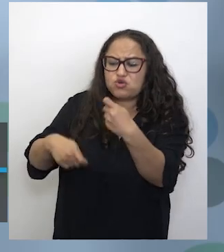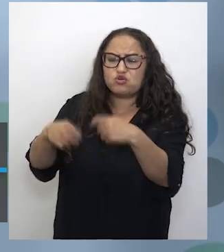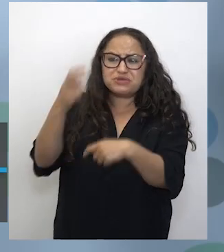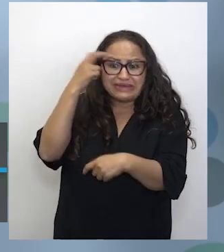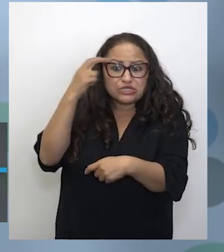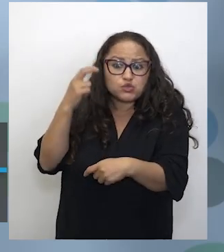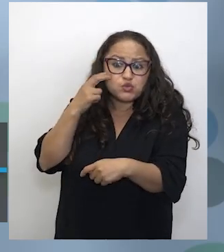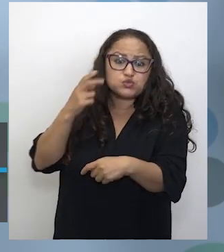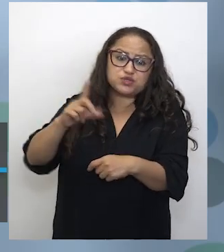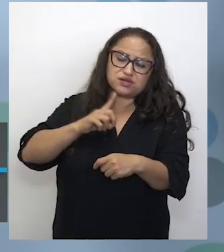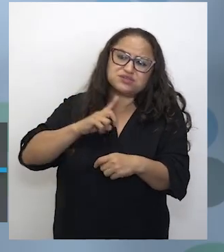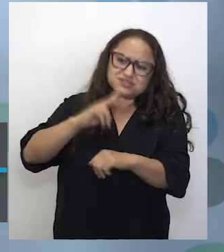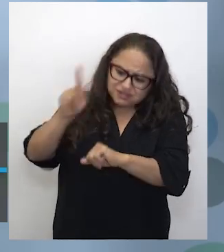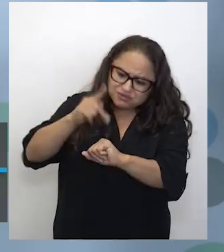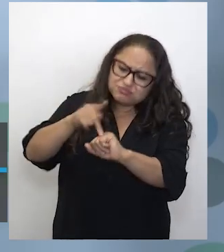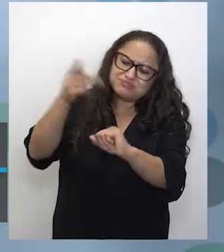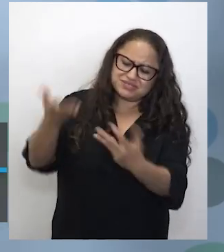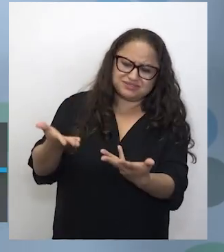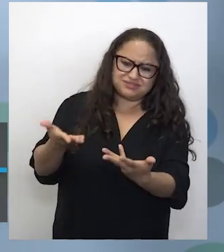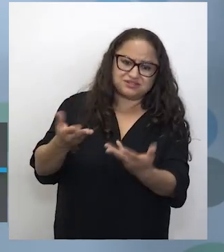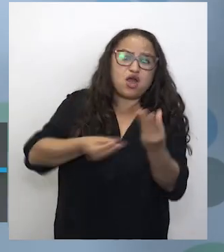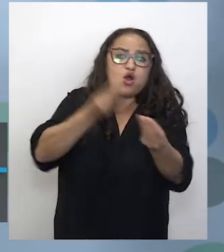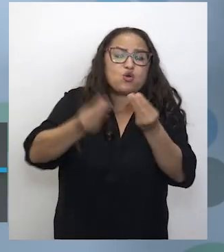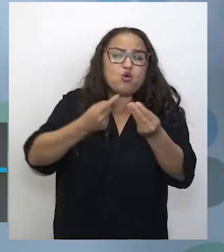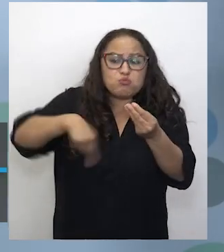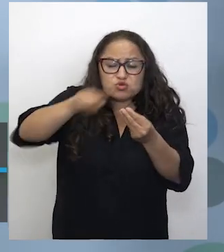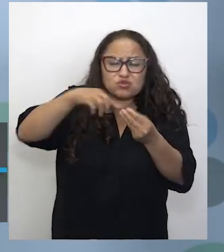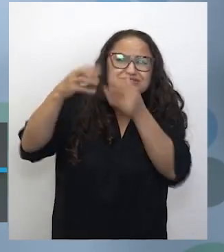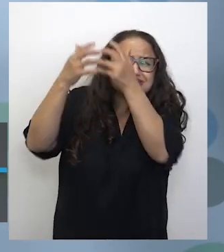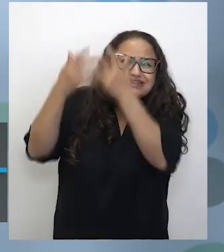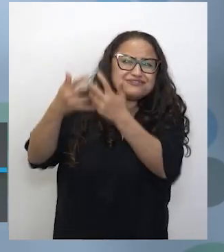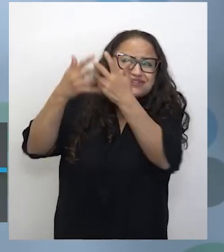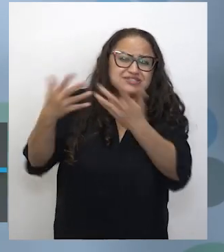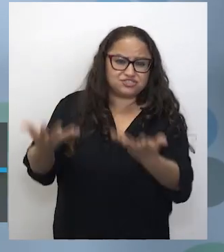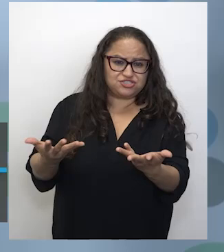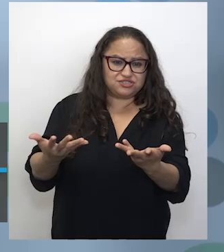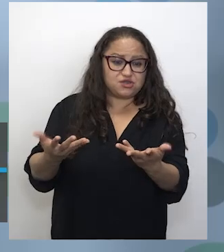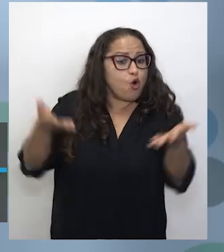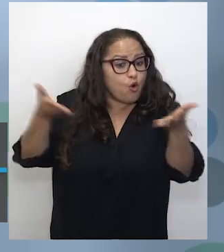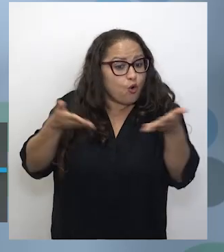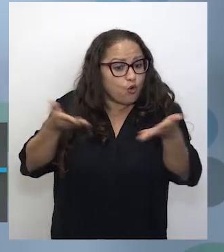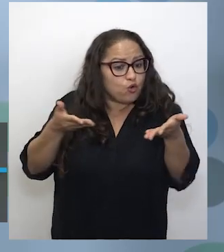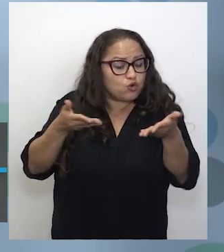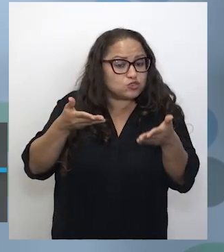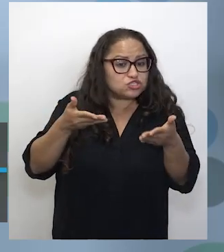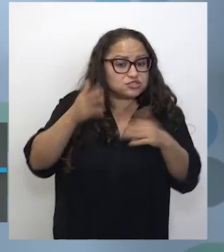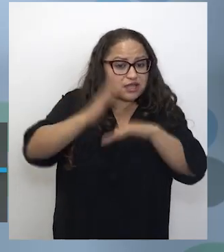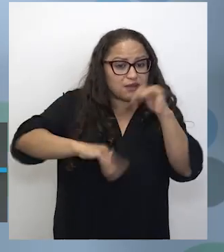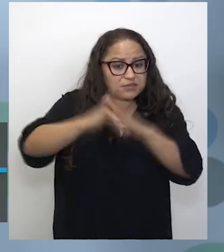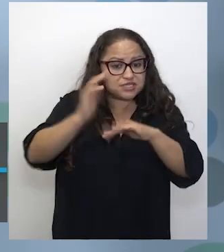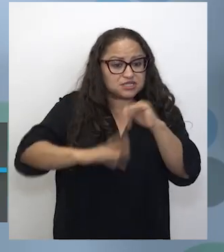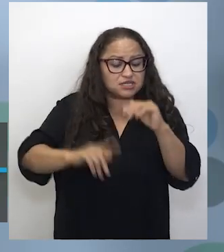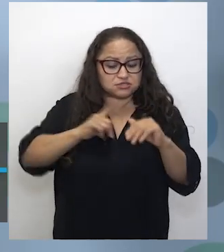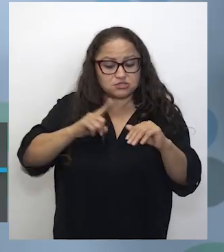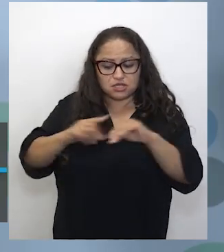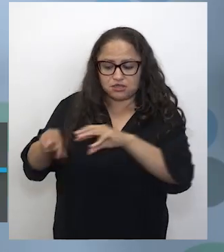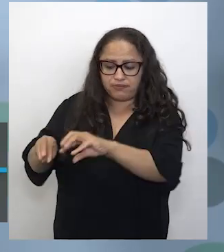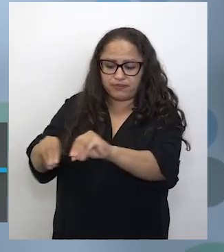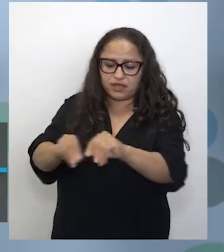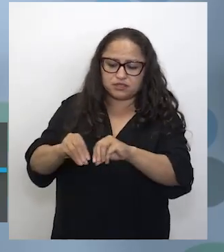cultural que existe num país. E como é que nós podemos refletir sobre isso? Se hoje, nessa habilidade, estamos falando sobre